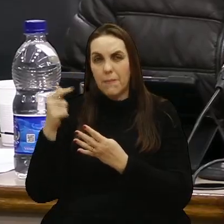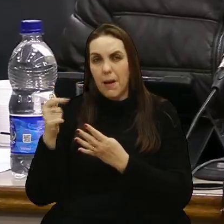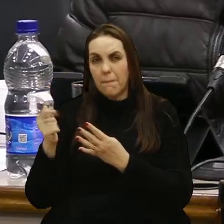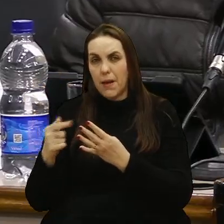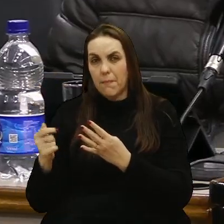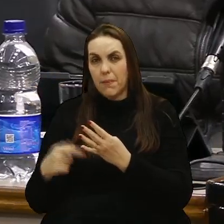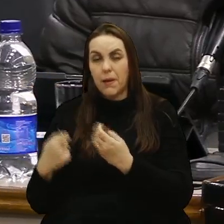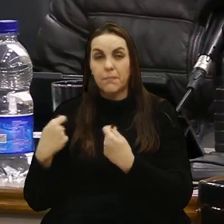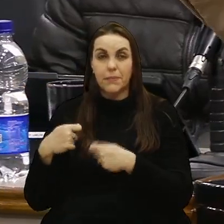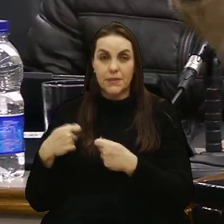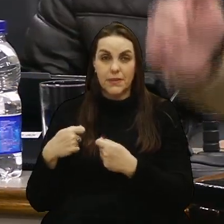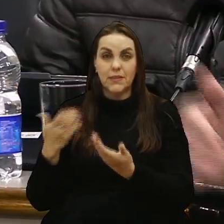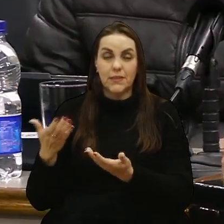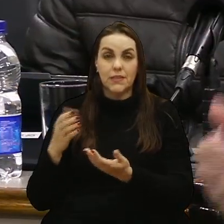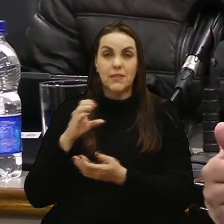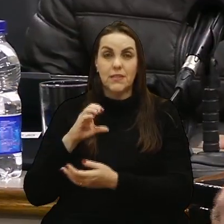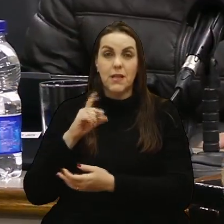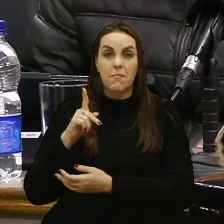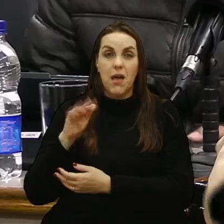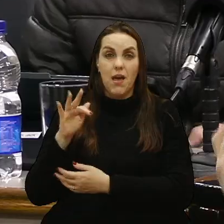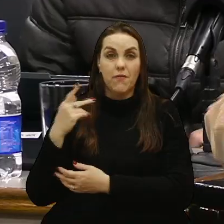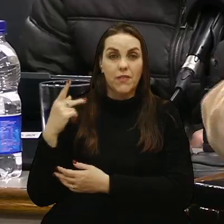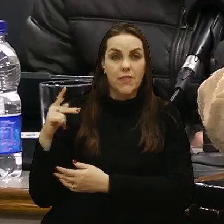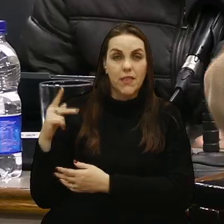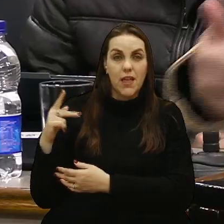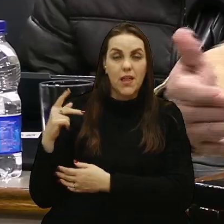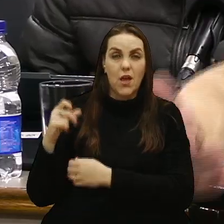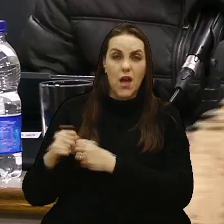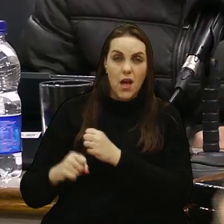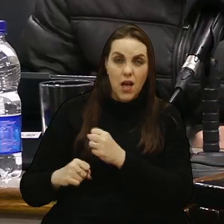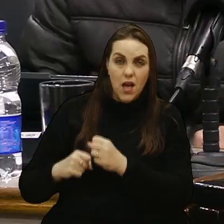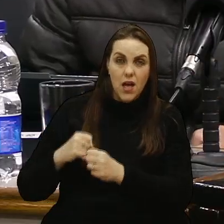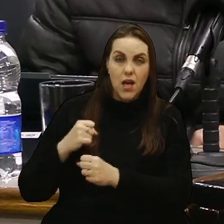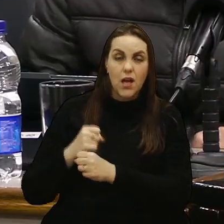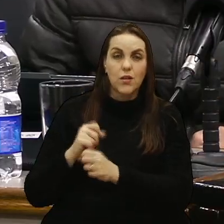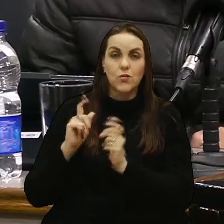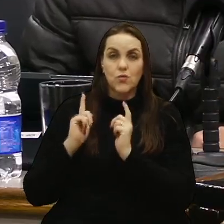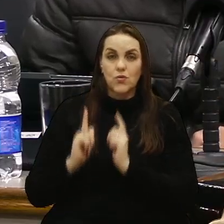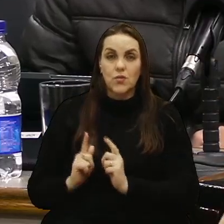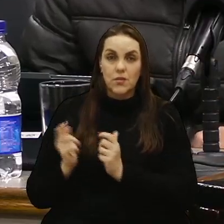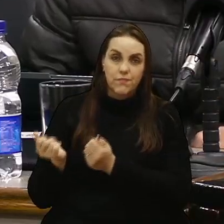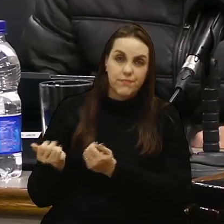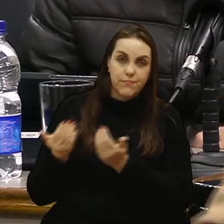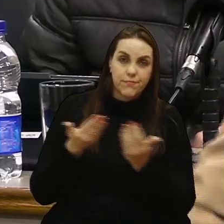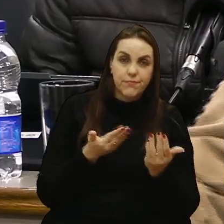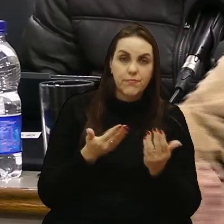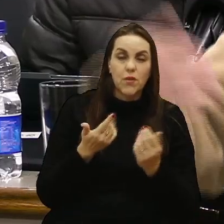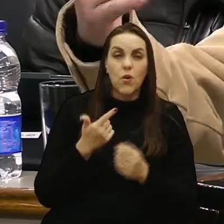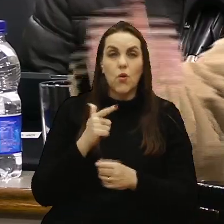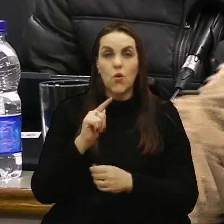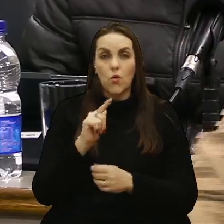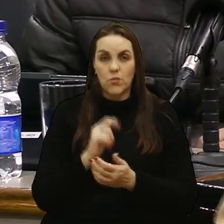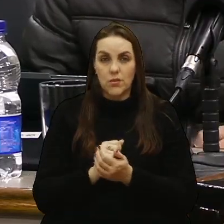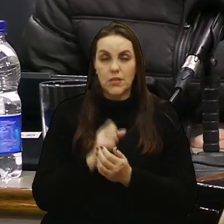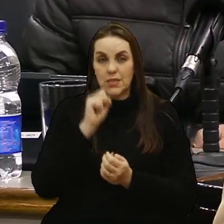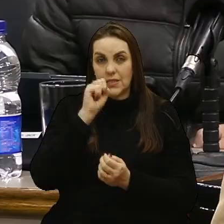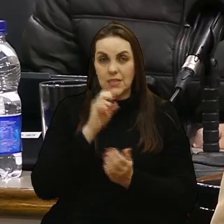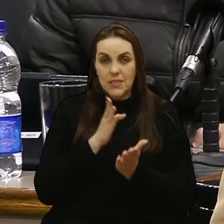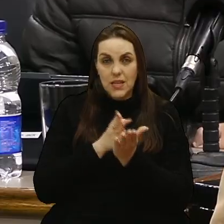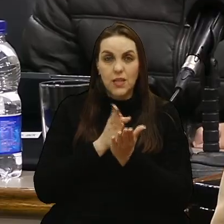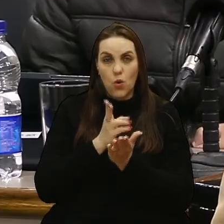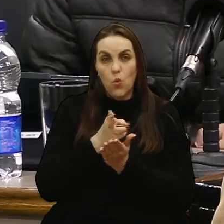o CPF dele empenhado anos depois que ele sai e passa essa gestão para outros, né, se ele não vier, não seguir na